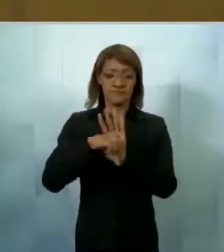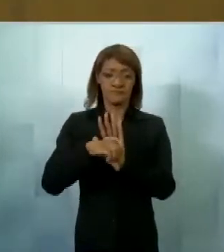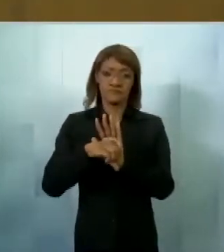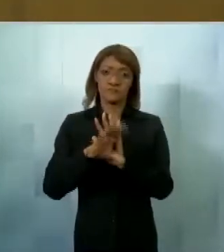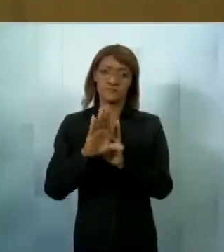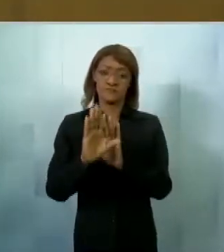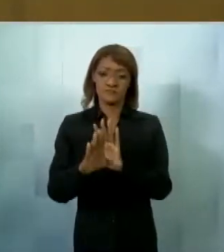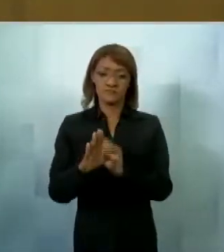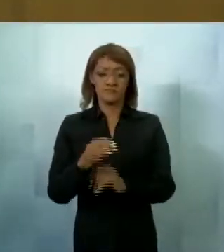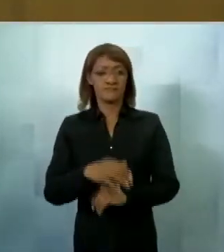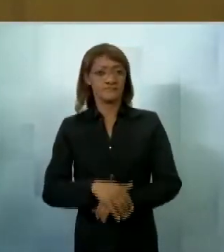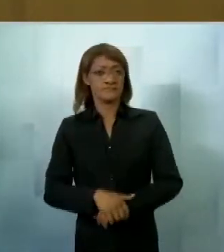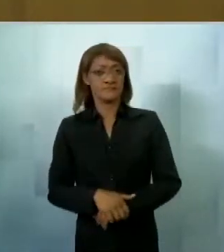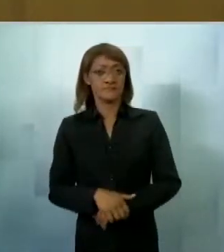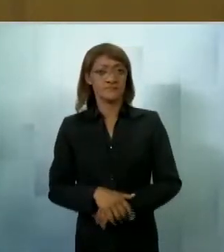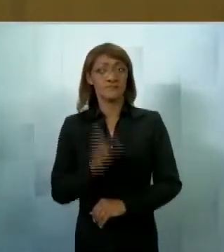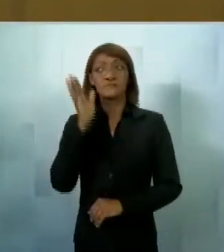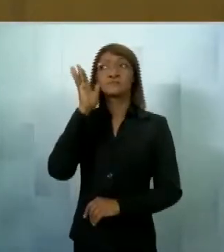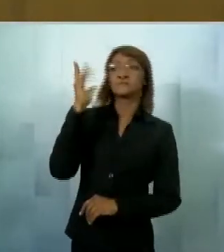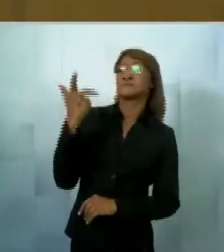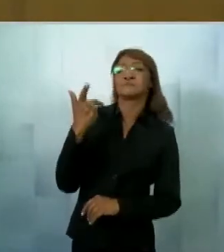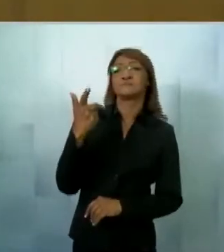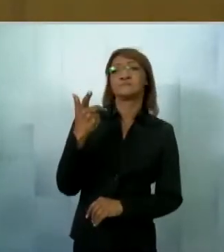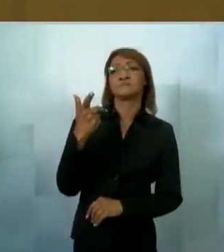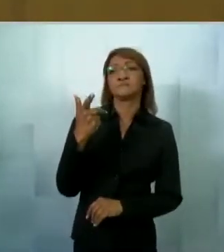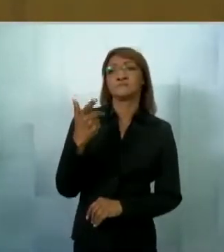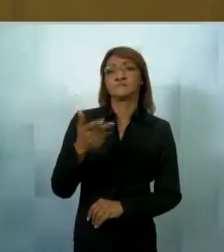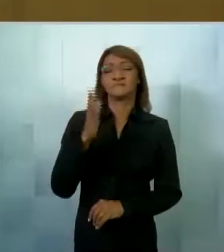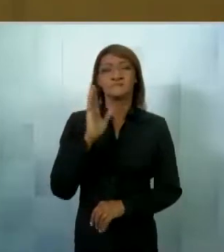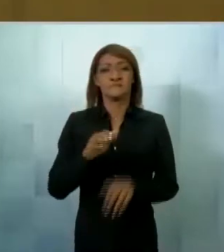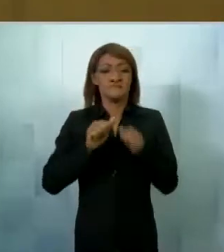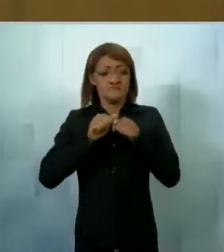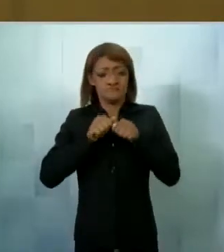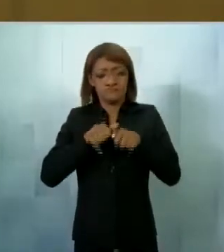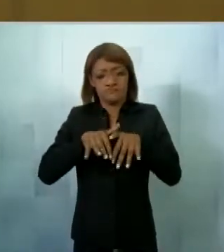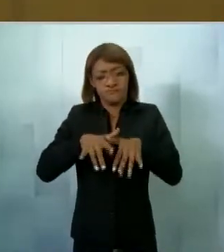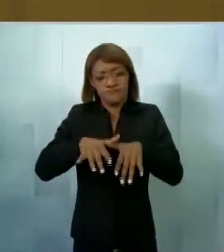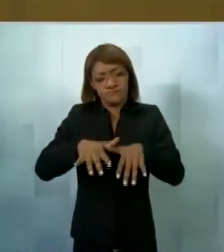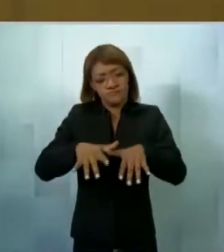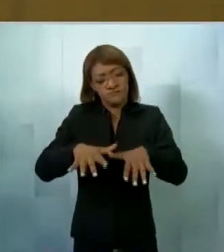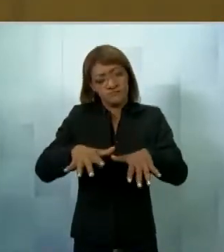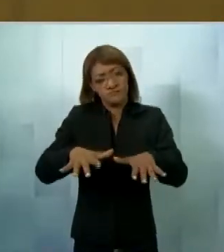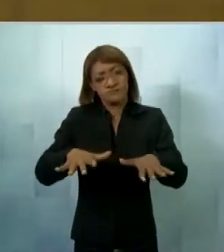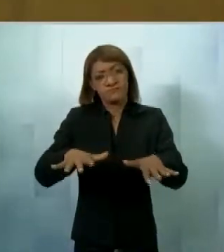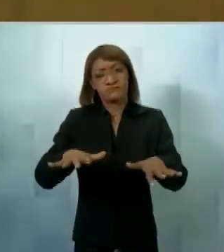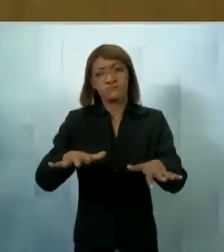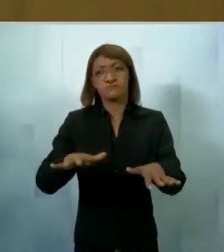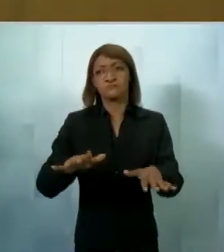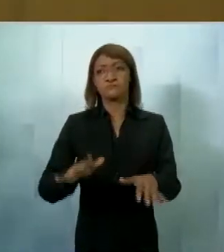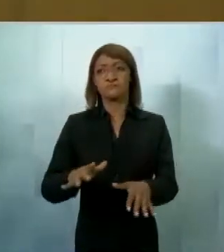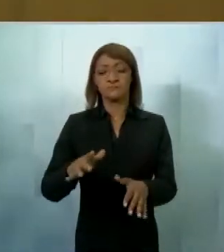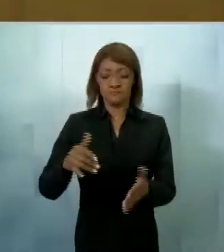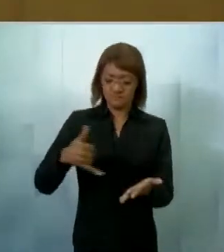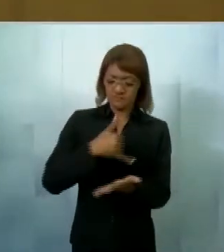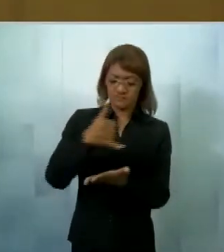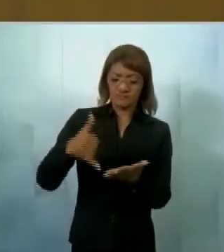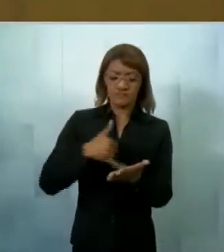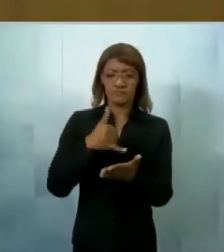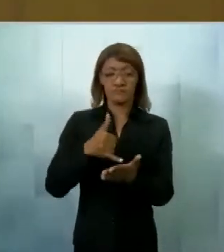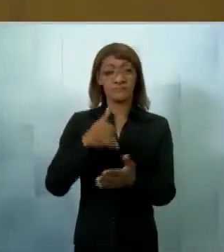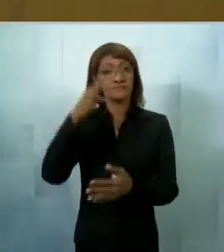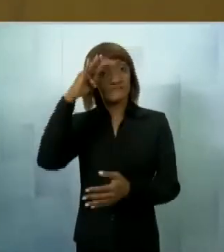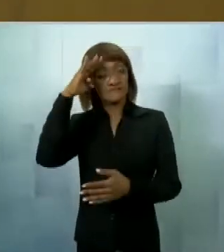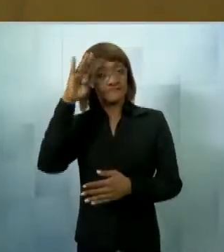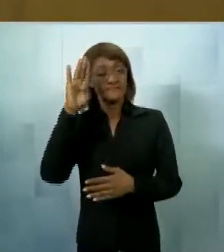este desastre ecológico, espalhando óleo nos mares do Nordeste, tinha por finalidade principal